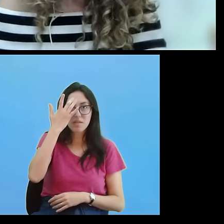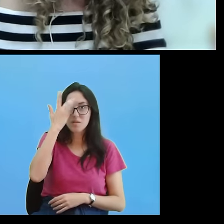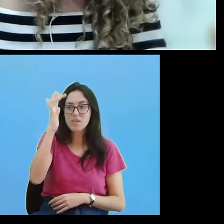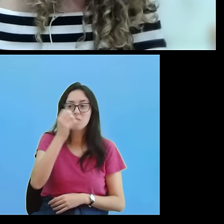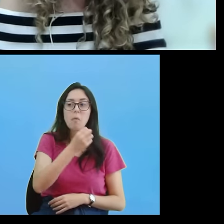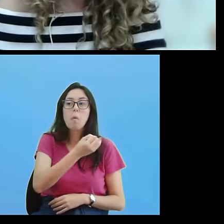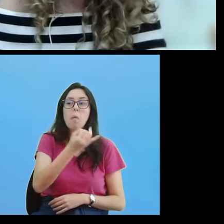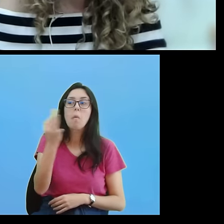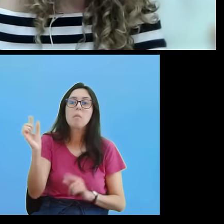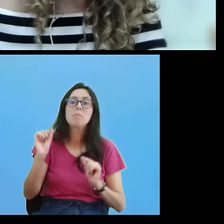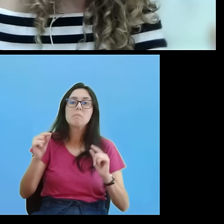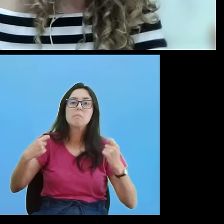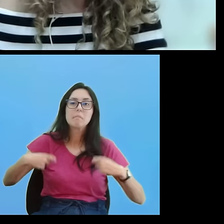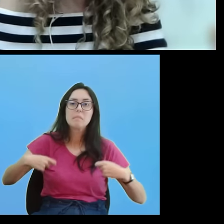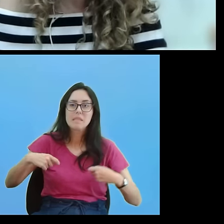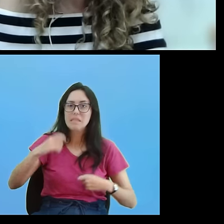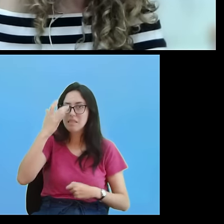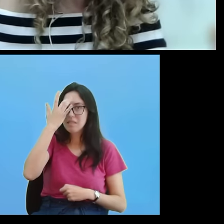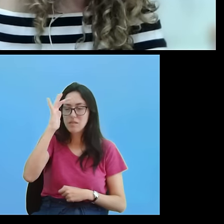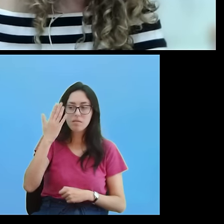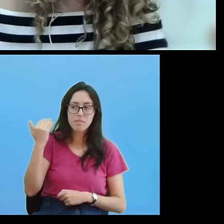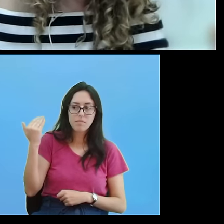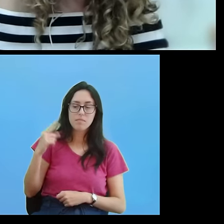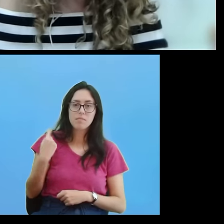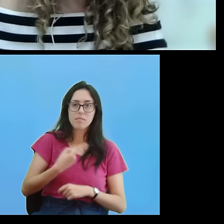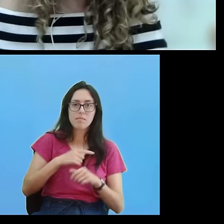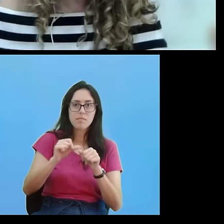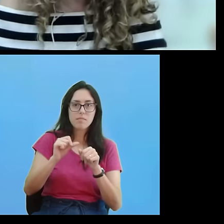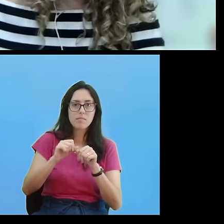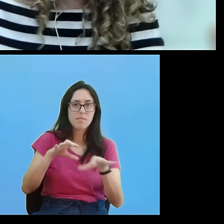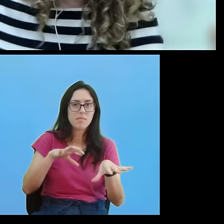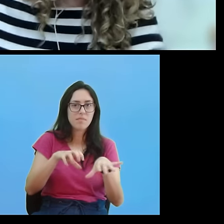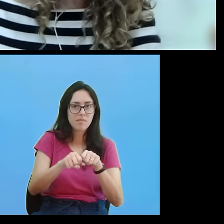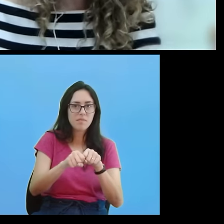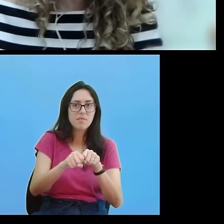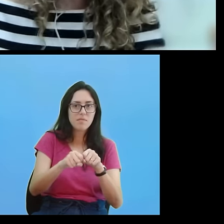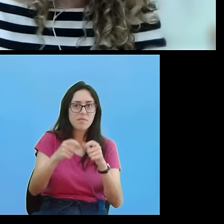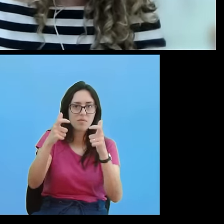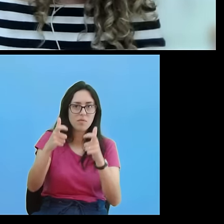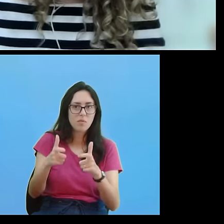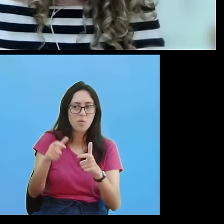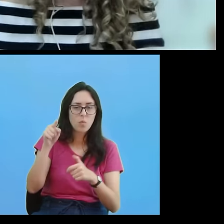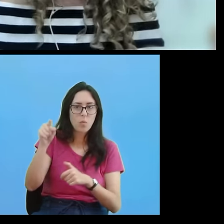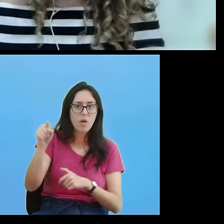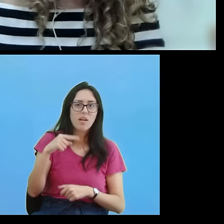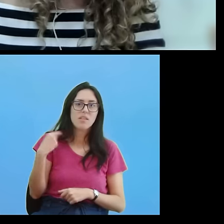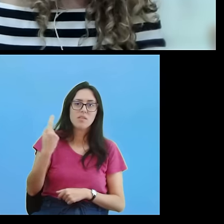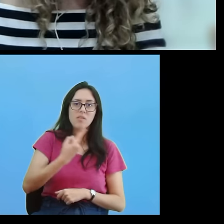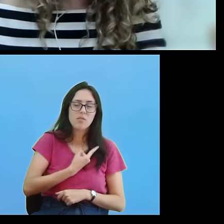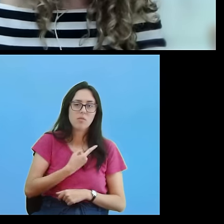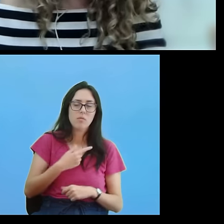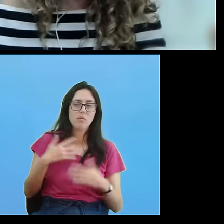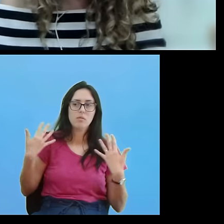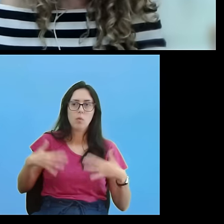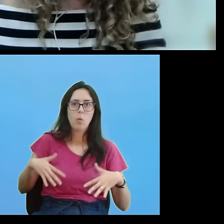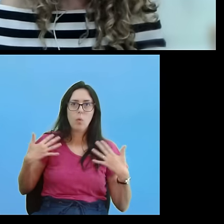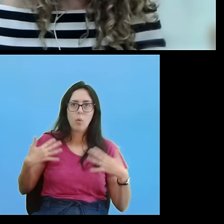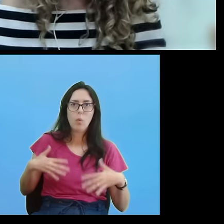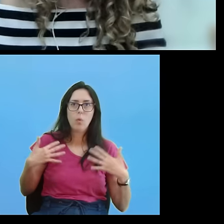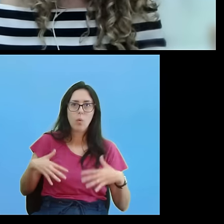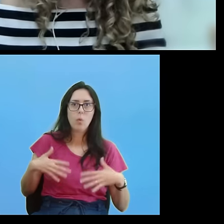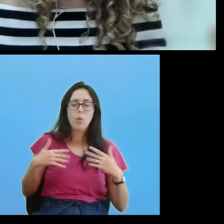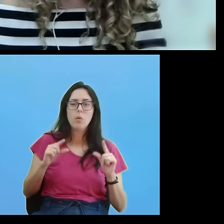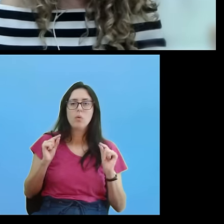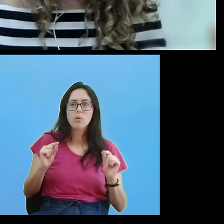né? Recentemente a gente fez uma formação com a Dorina no Rio e a gente ficou assim bem alarmado com os índices,